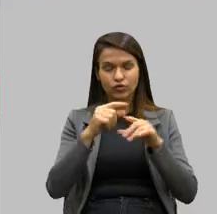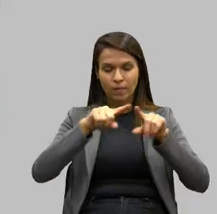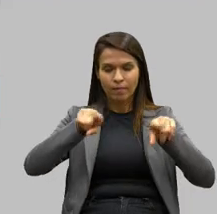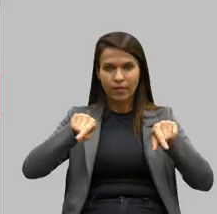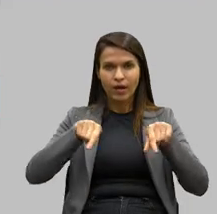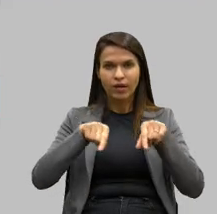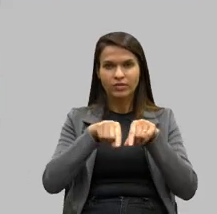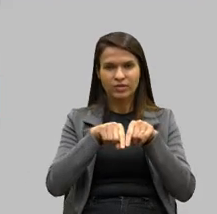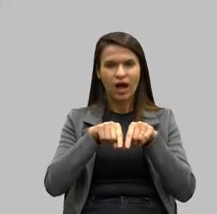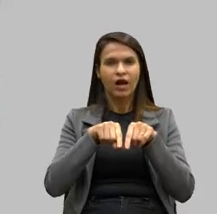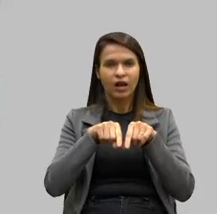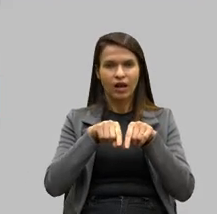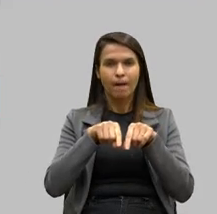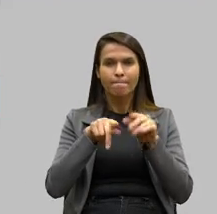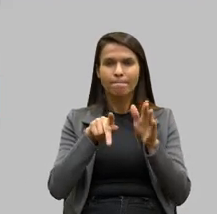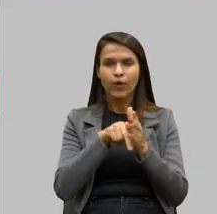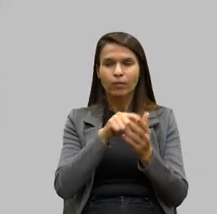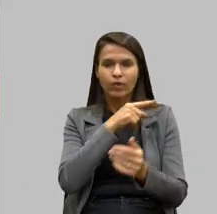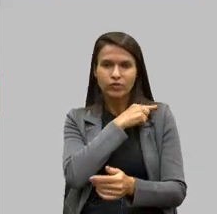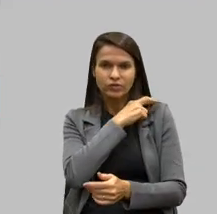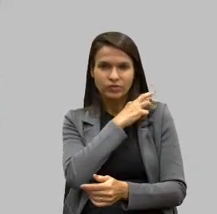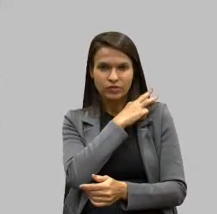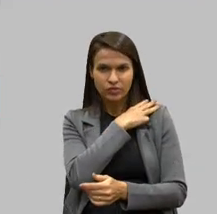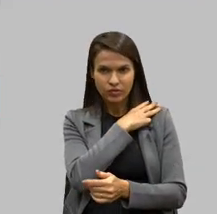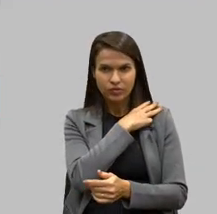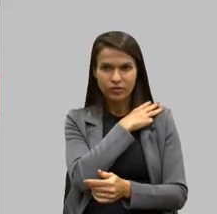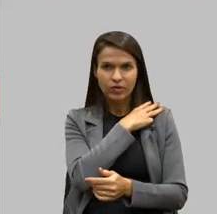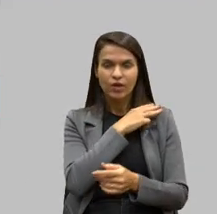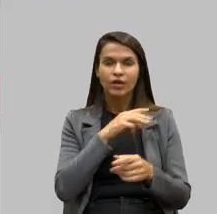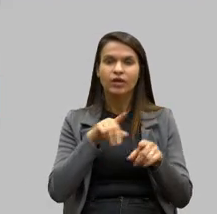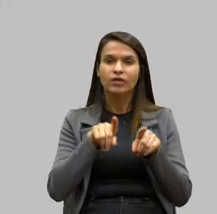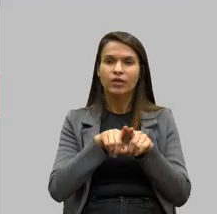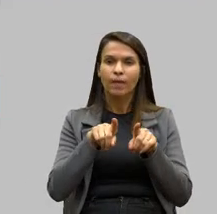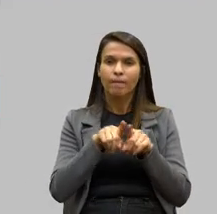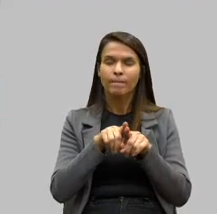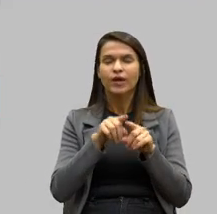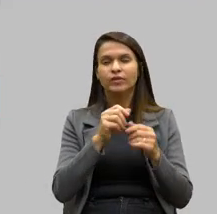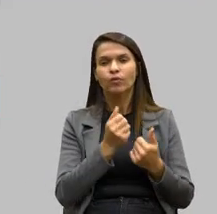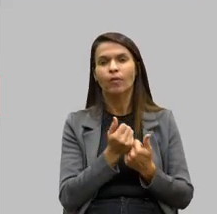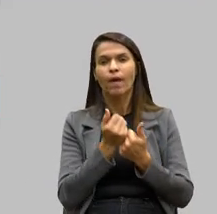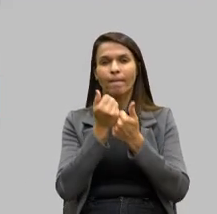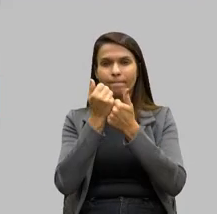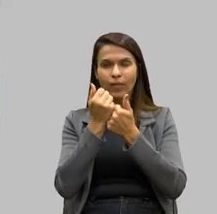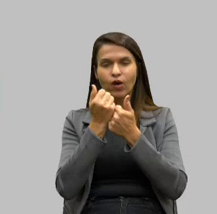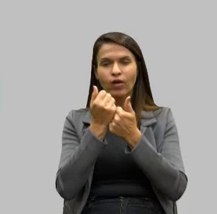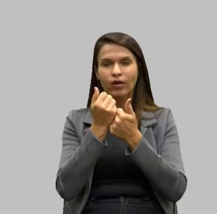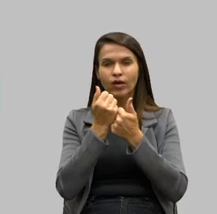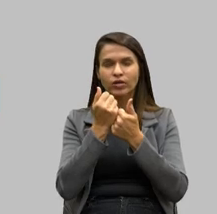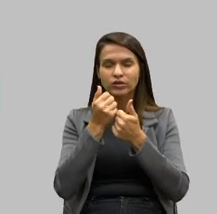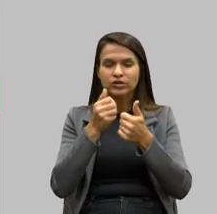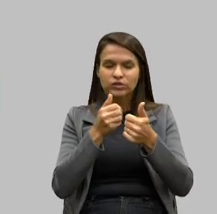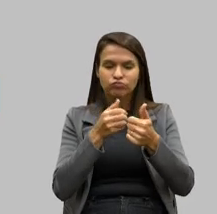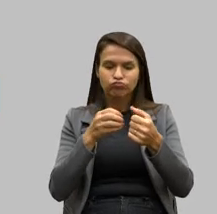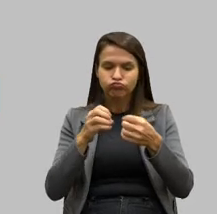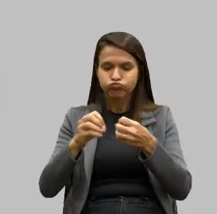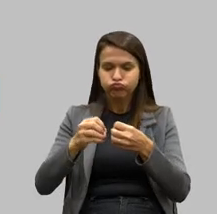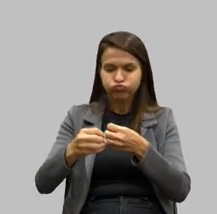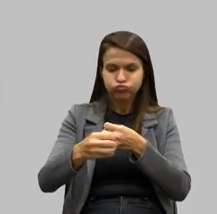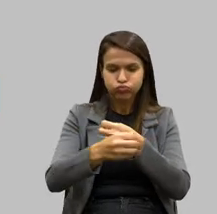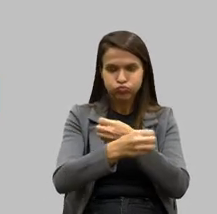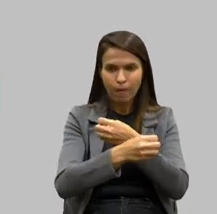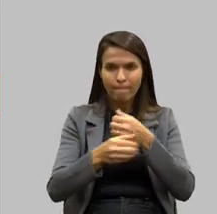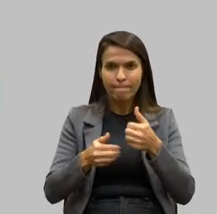aula ou de ensino médio e nuclear ali para atender, às vezes, distritos que estão ao redor desse próprio distrito,